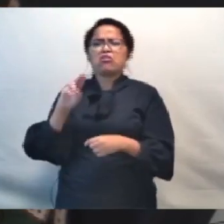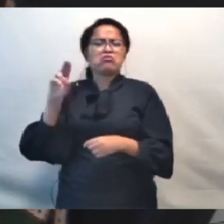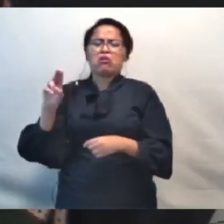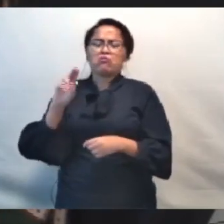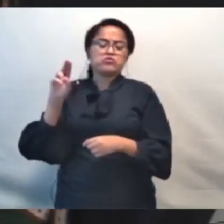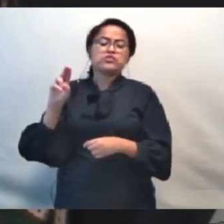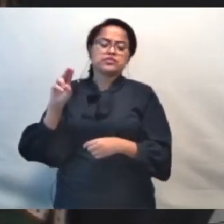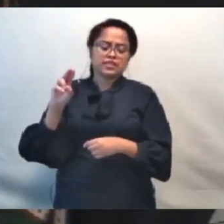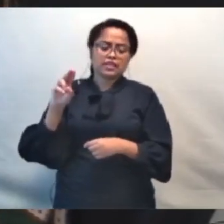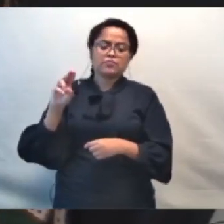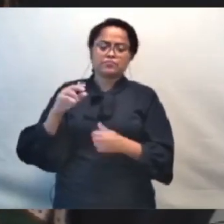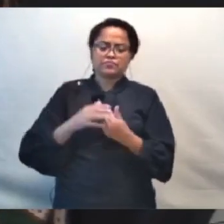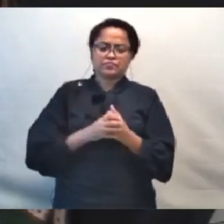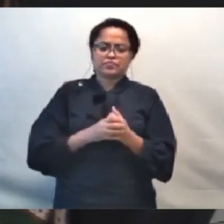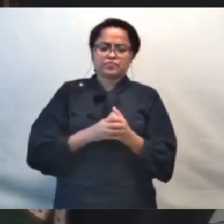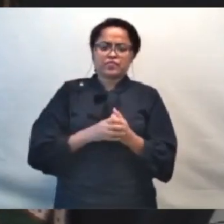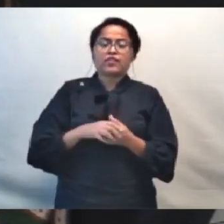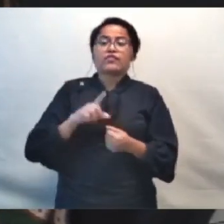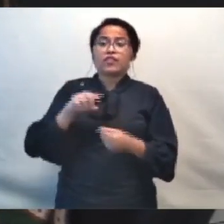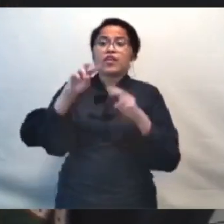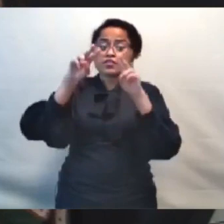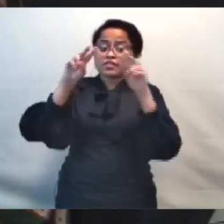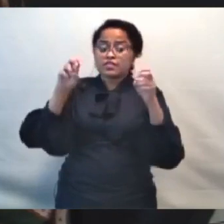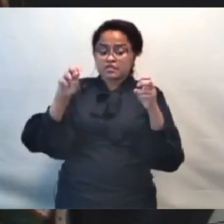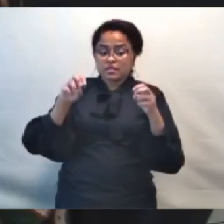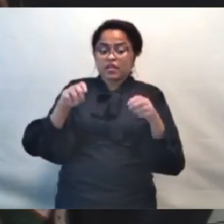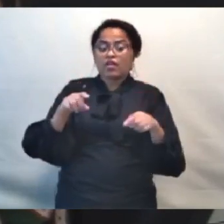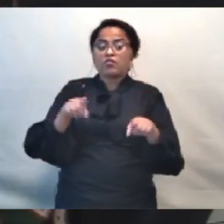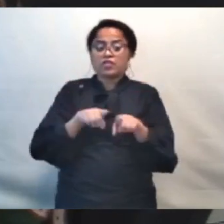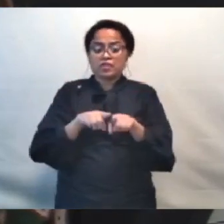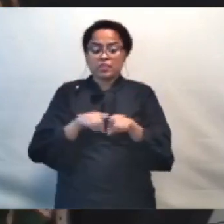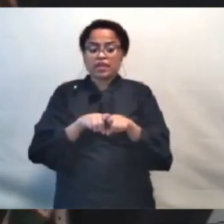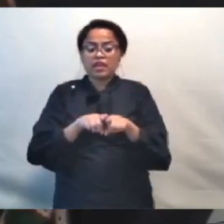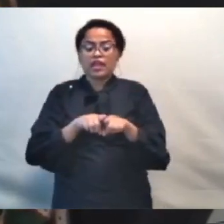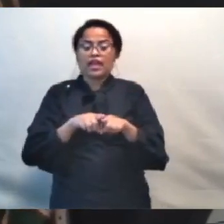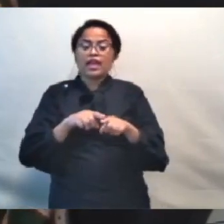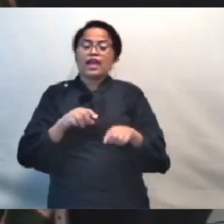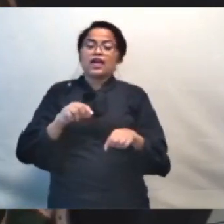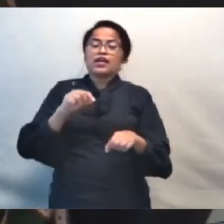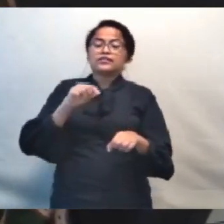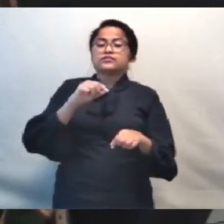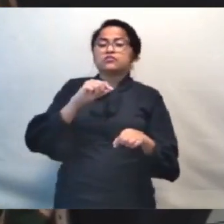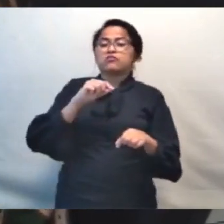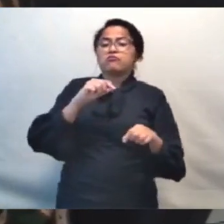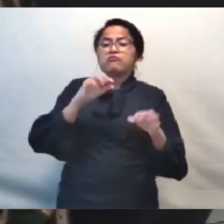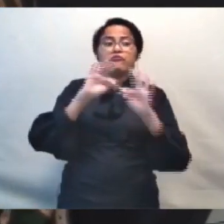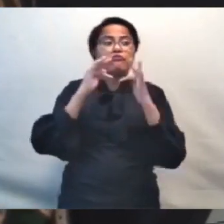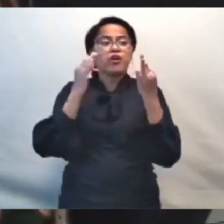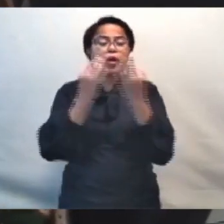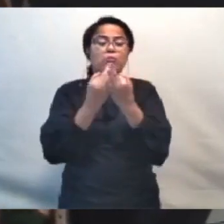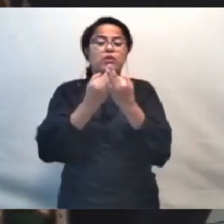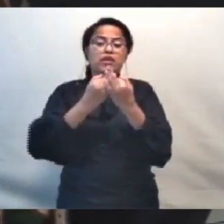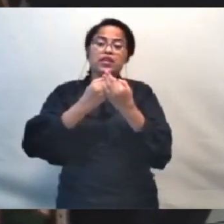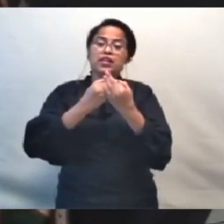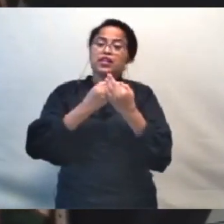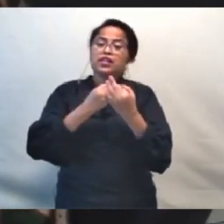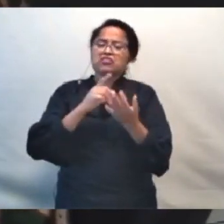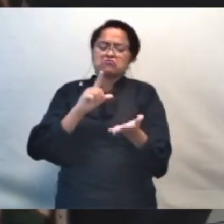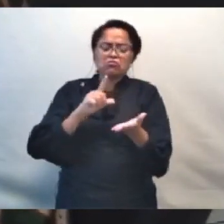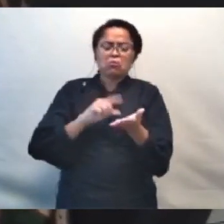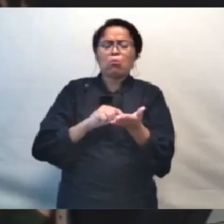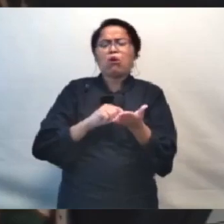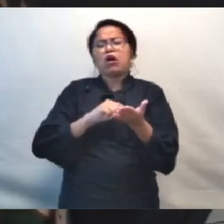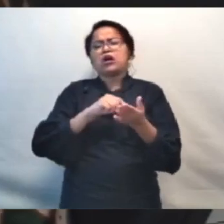gente também tentar colocar para aquelas famílias de, né, de baixa renda que não têm condições de poder ter acesso a esses materiais, né, através da